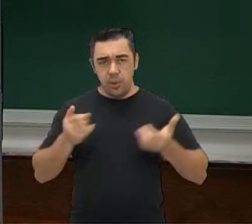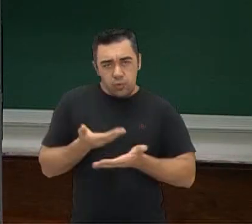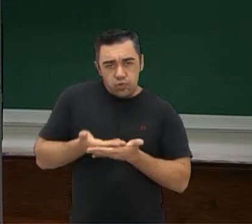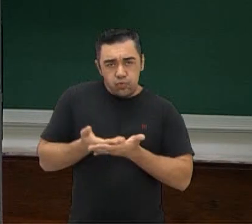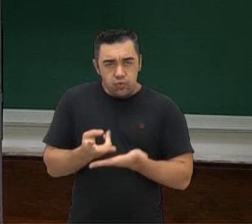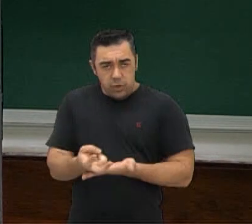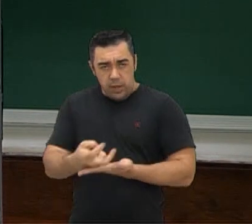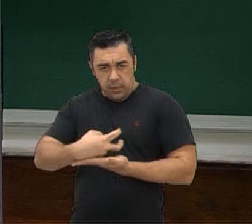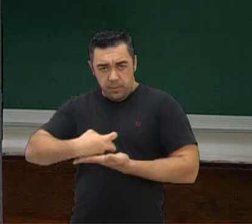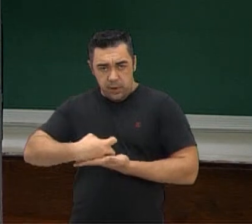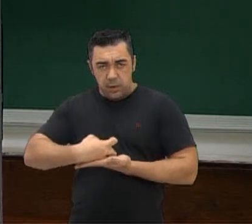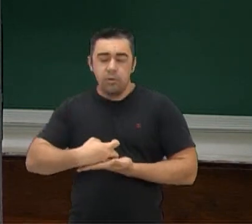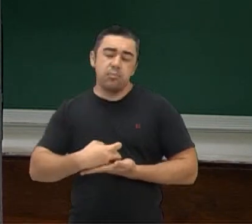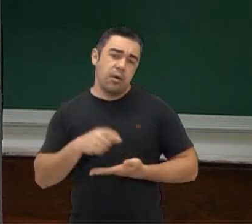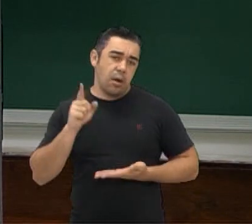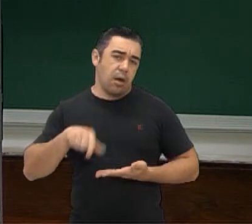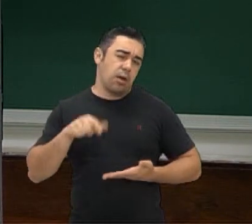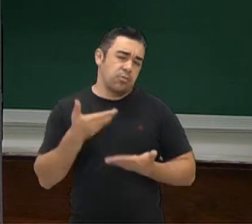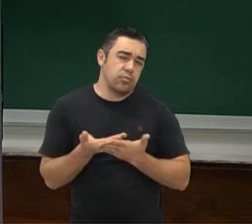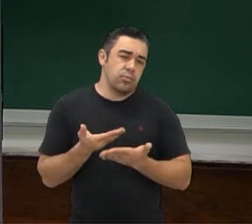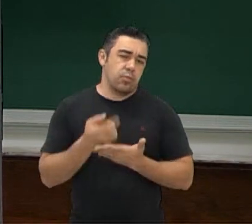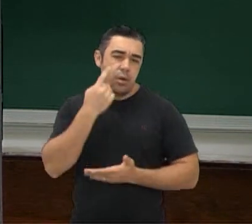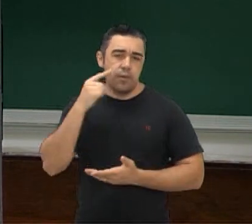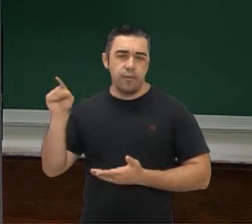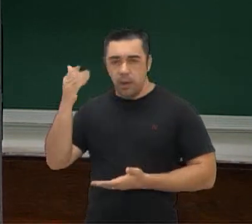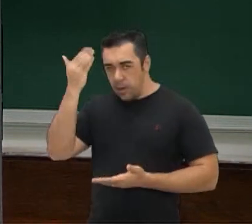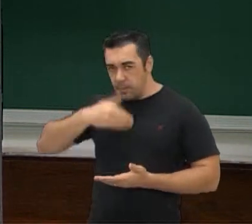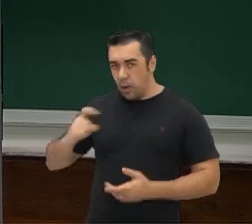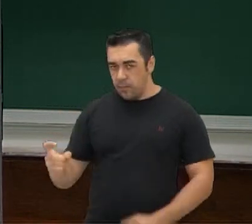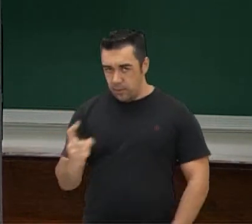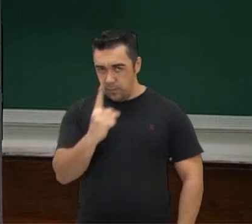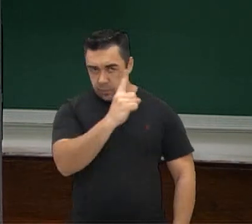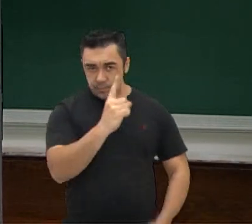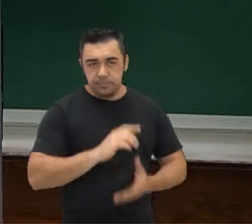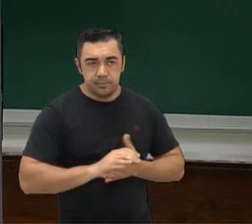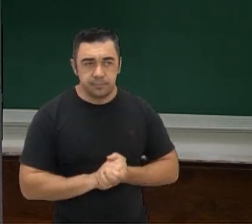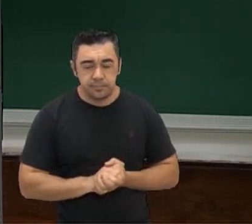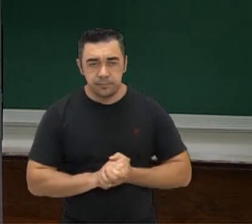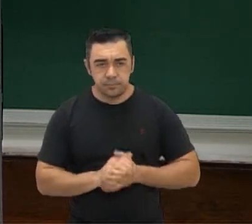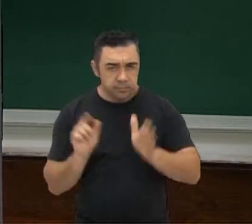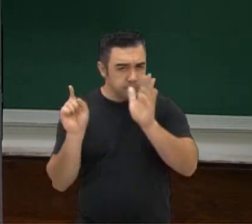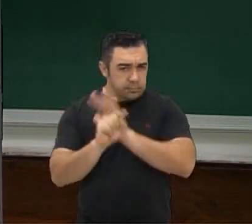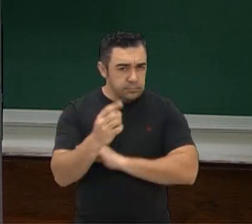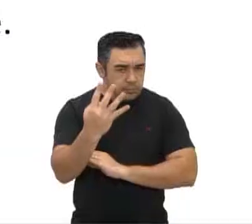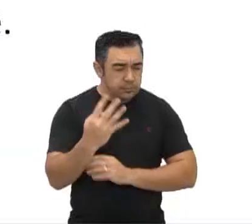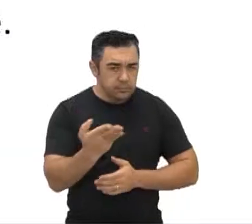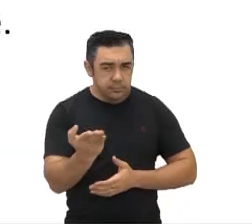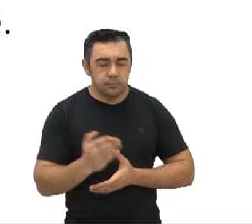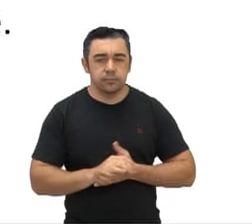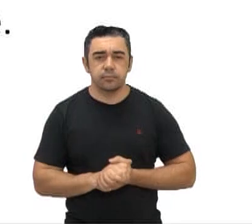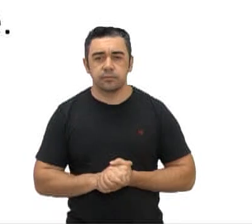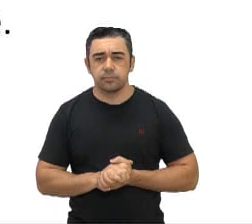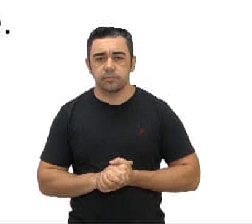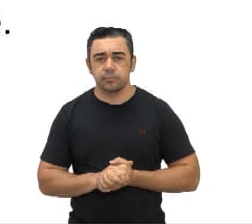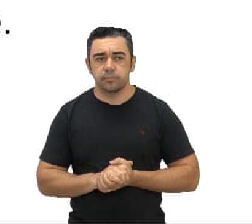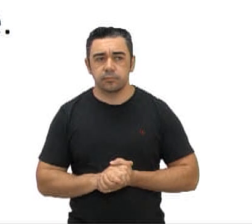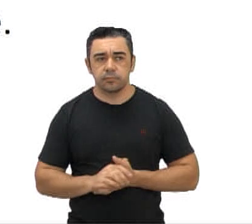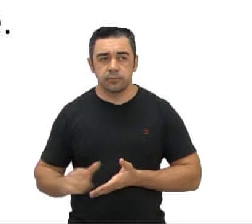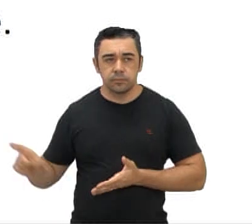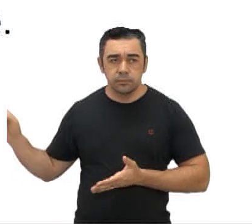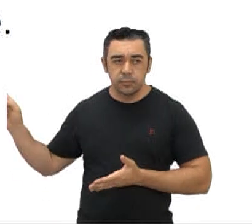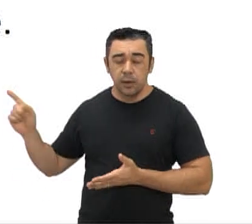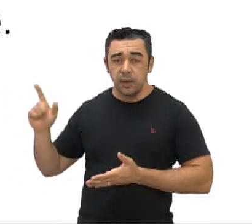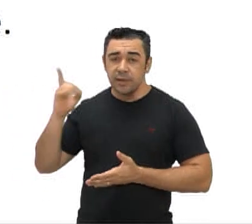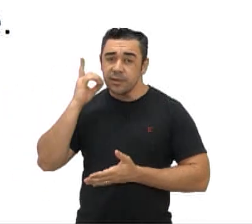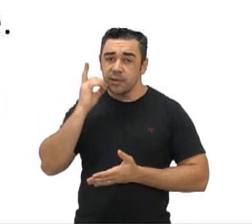tem bastante semelhança também. Então, tudo isso é evidência evolutiva. Mais um quiz, então. Os tentilhões de